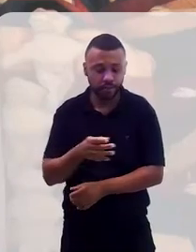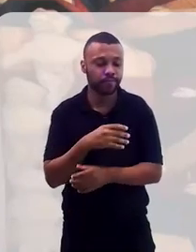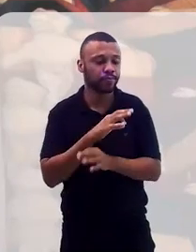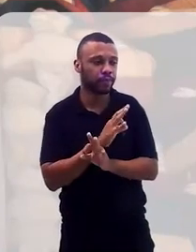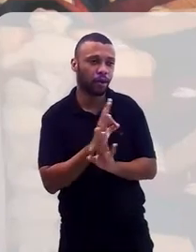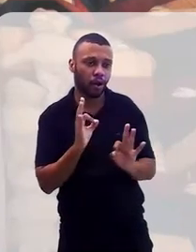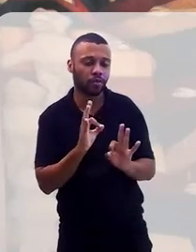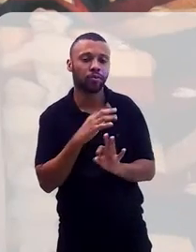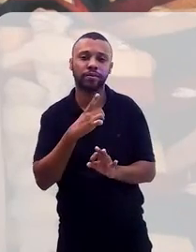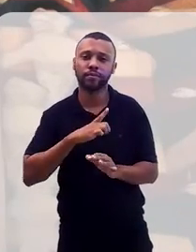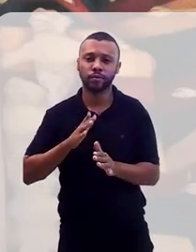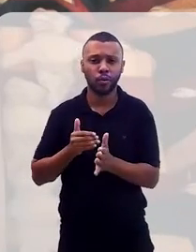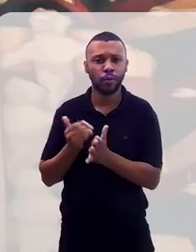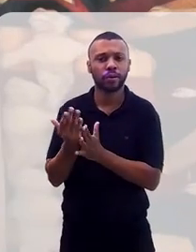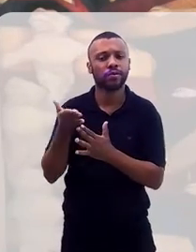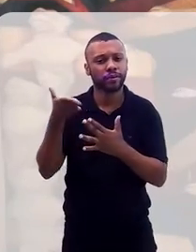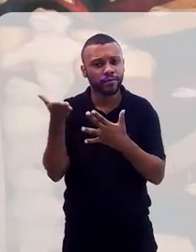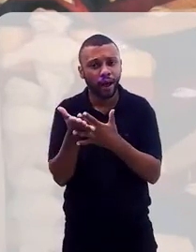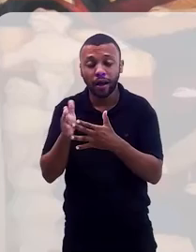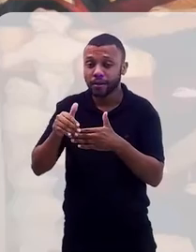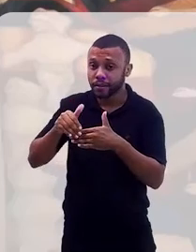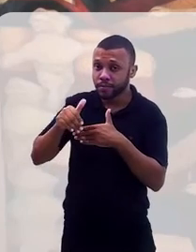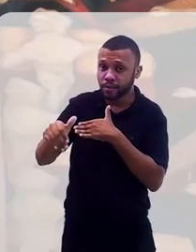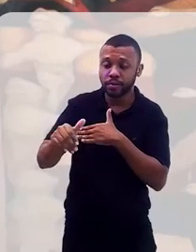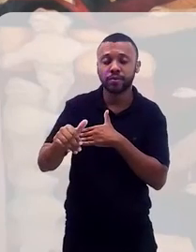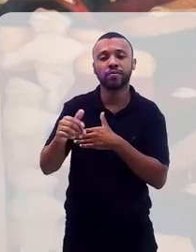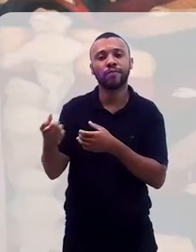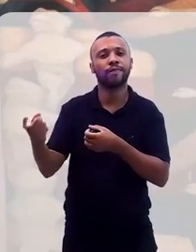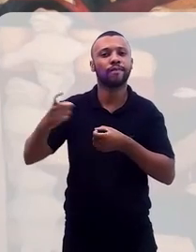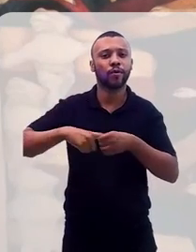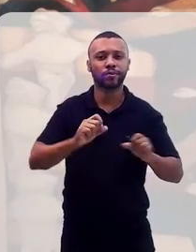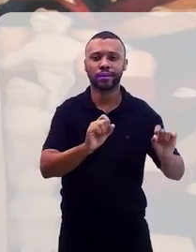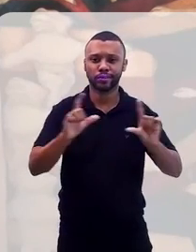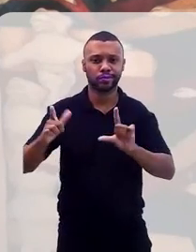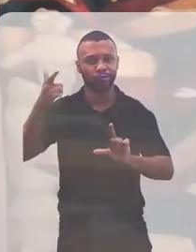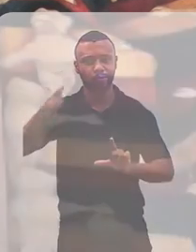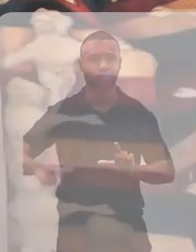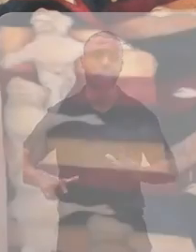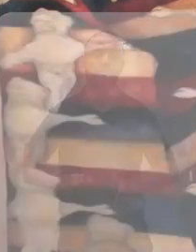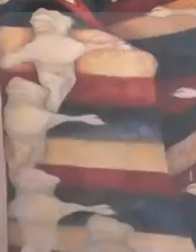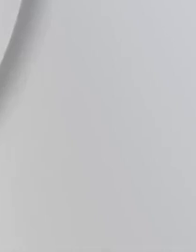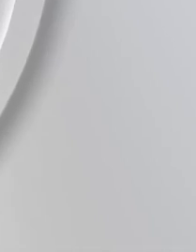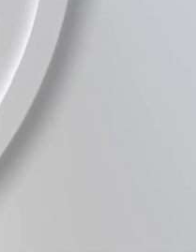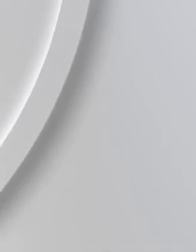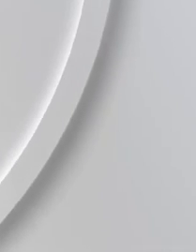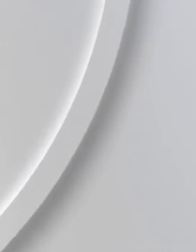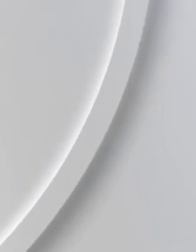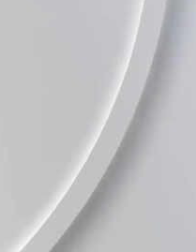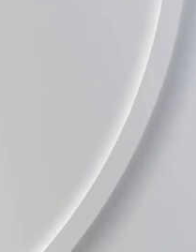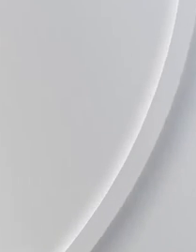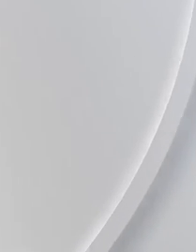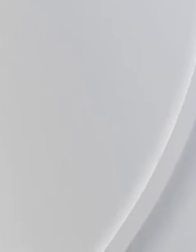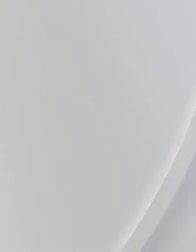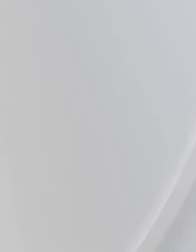exatamente Então nós vamos a um intervalo e daqui a pouco nós estamos de volta